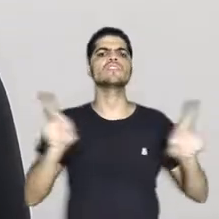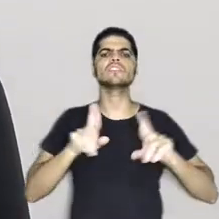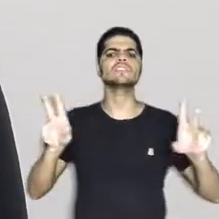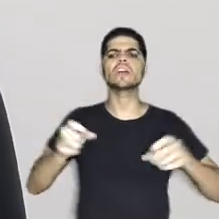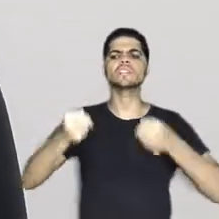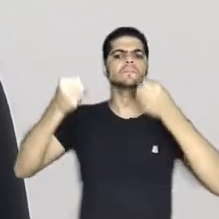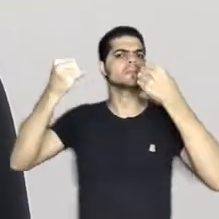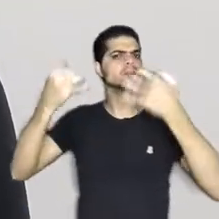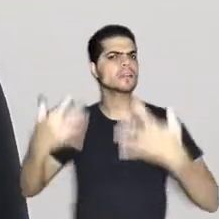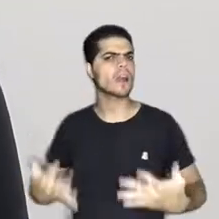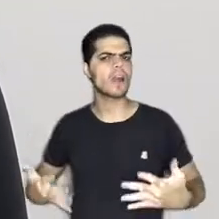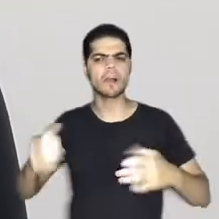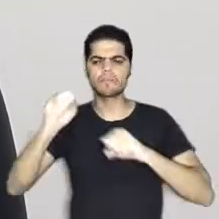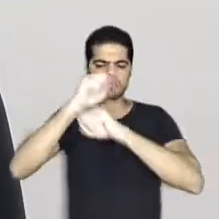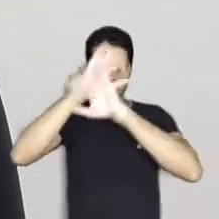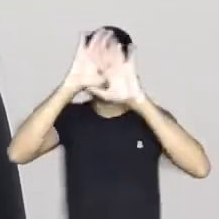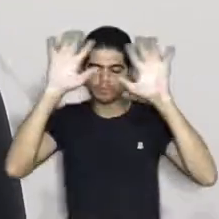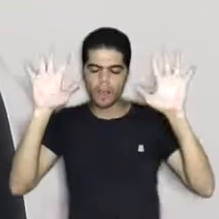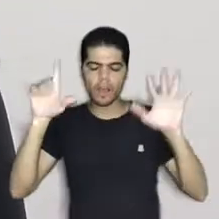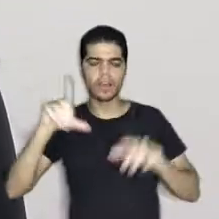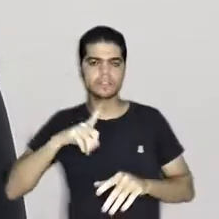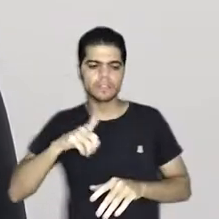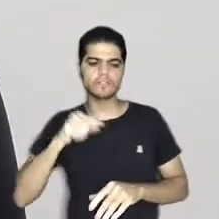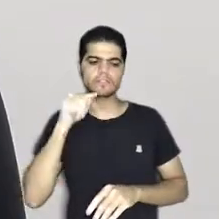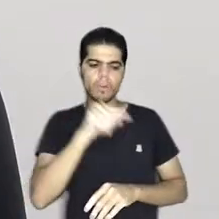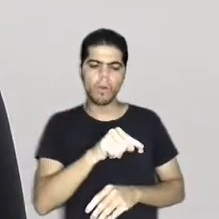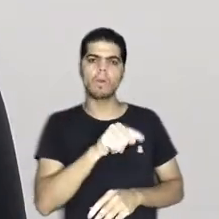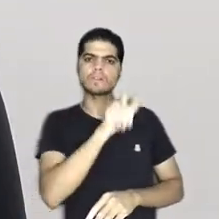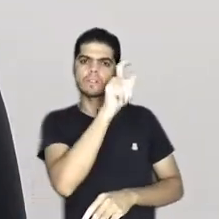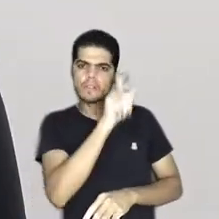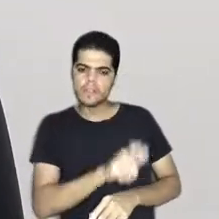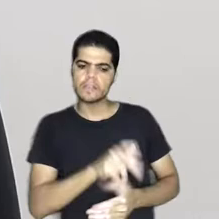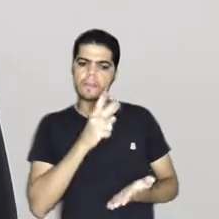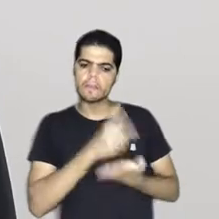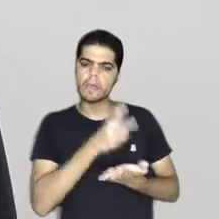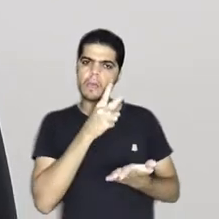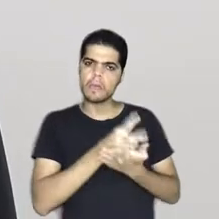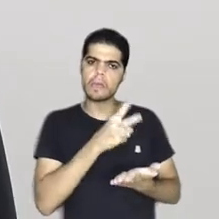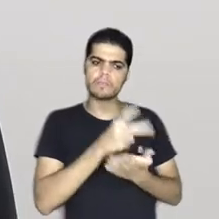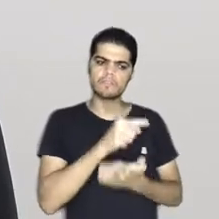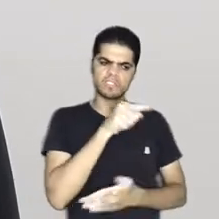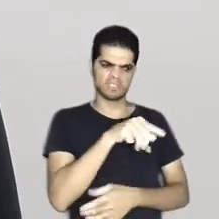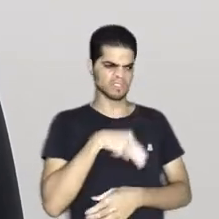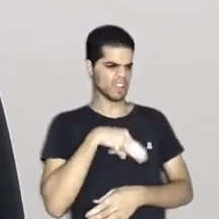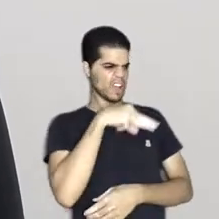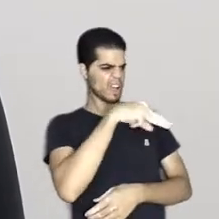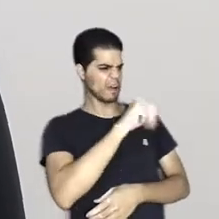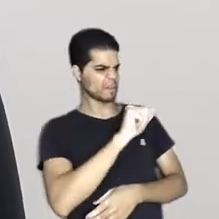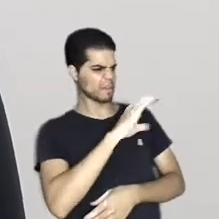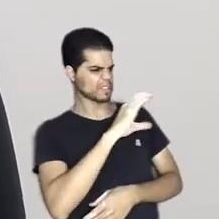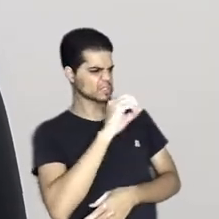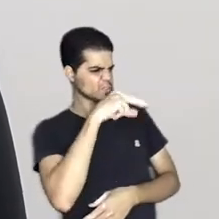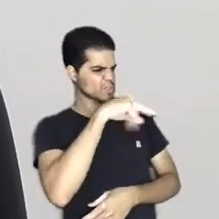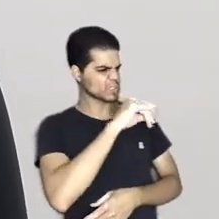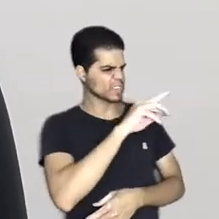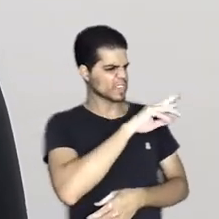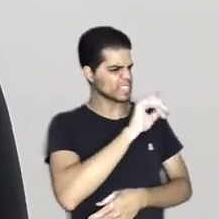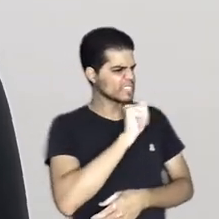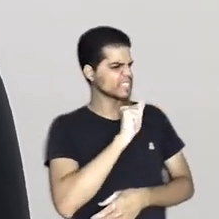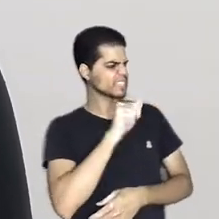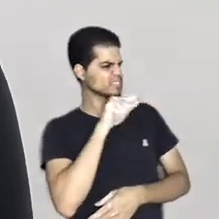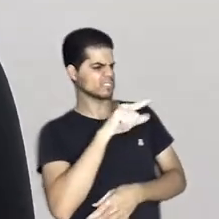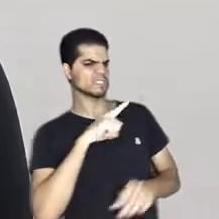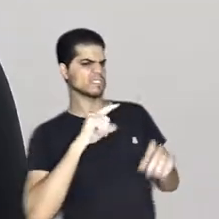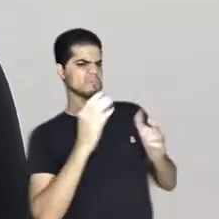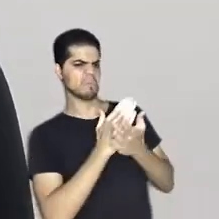e entender. A gente sempre sabe que sempre tem alguém que vai falar, ah, mas a maçonaria. É importante para que a